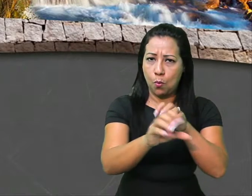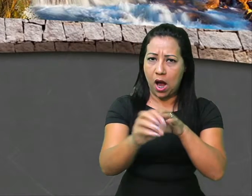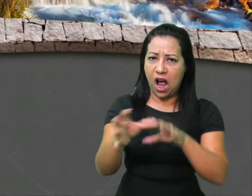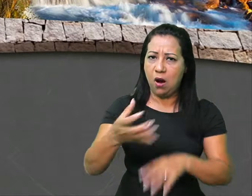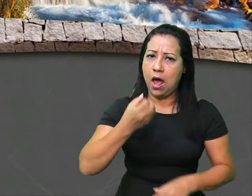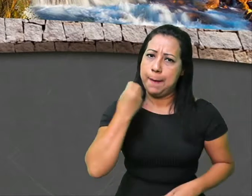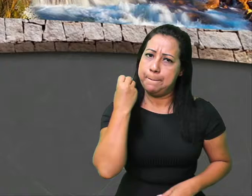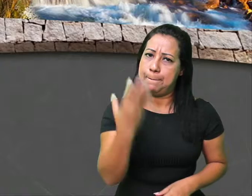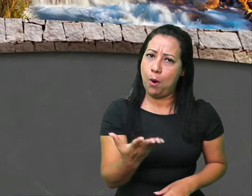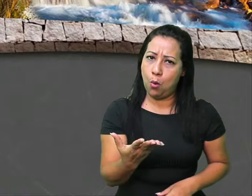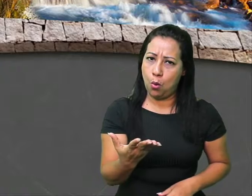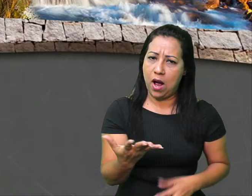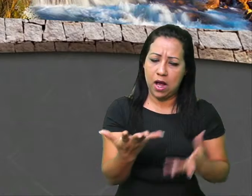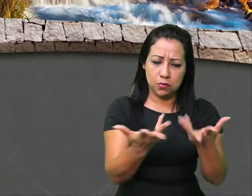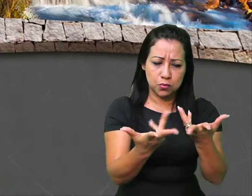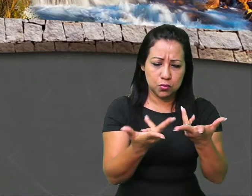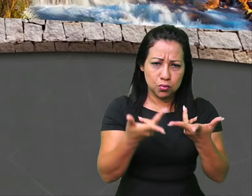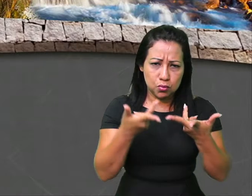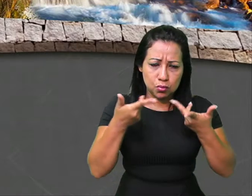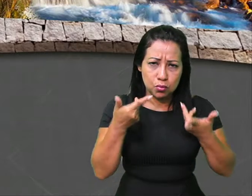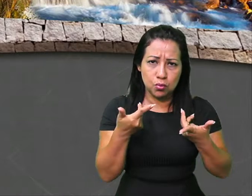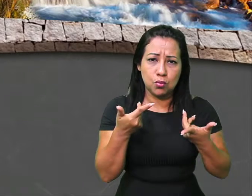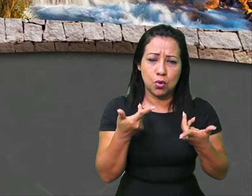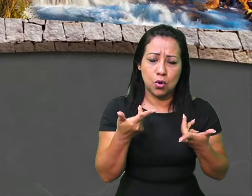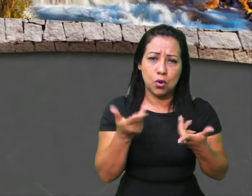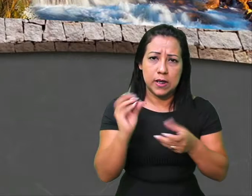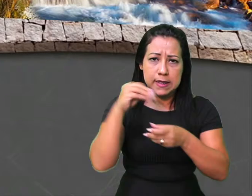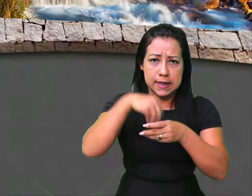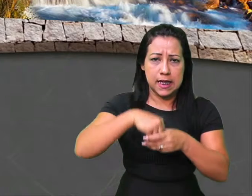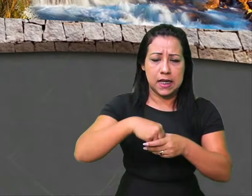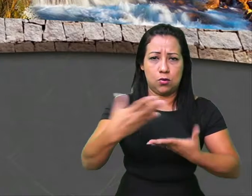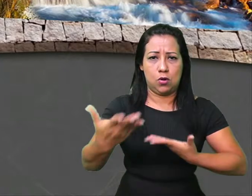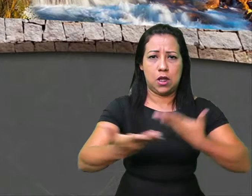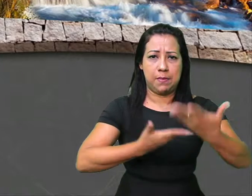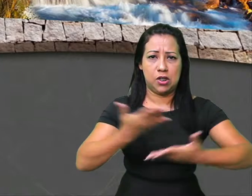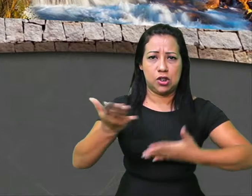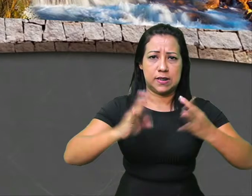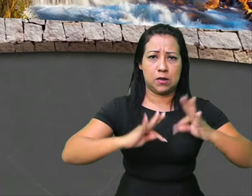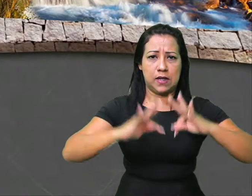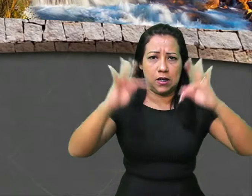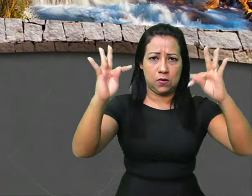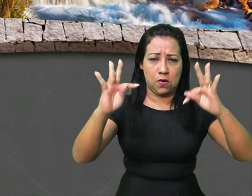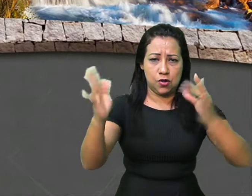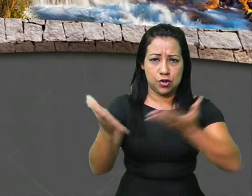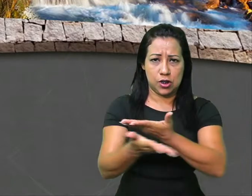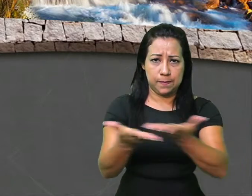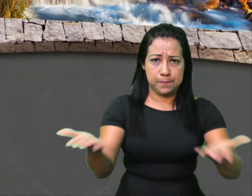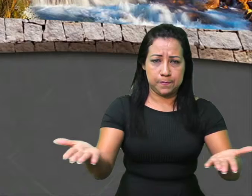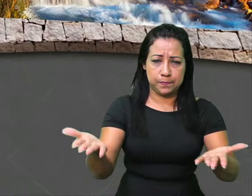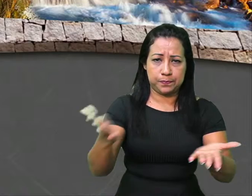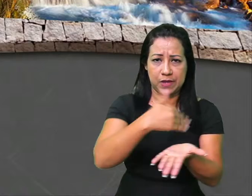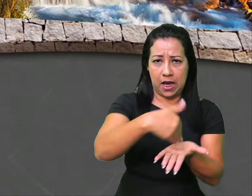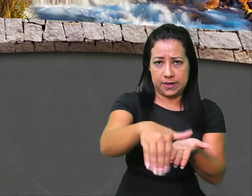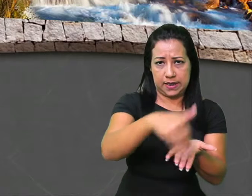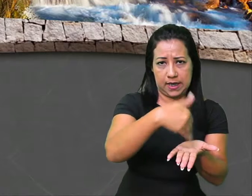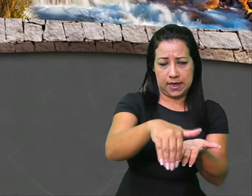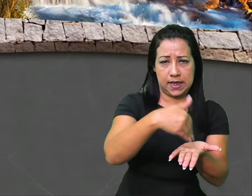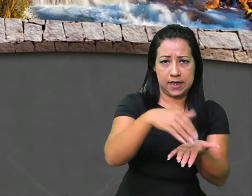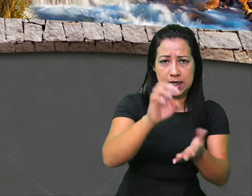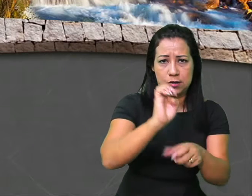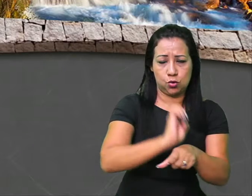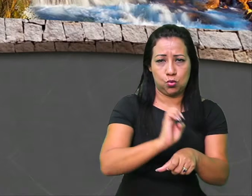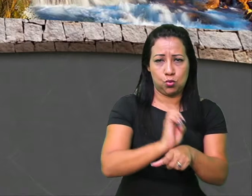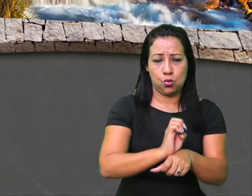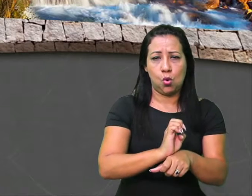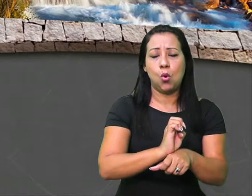como a mediação tecnológica está oferecendo a vocês. A Secretaria Estadual da Educação tem se